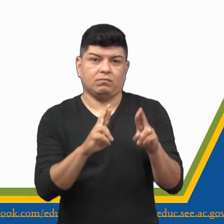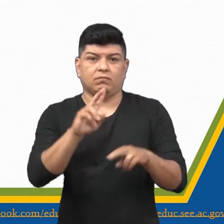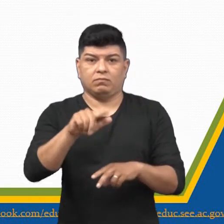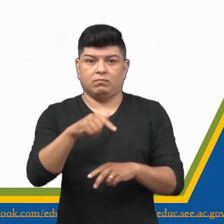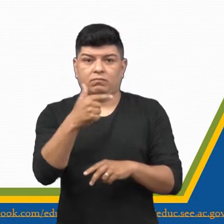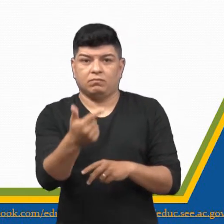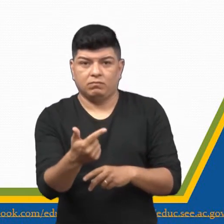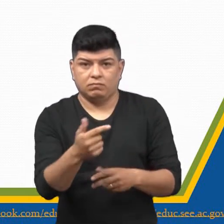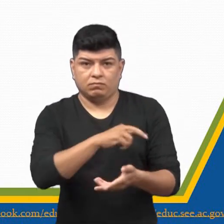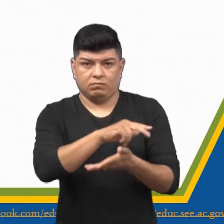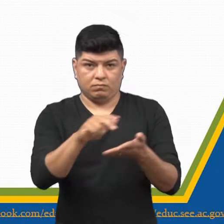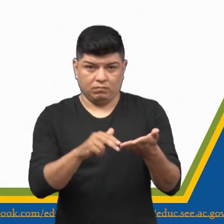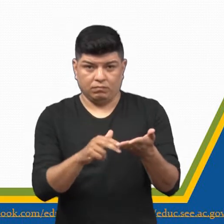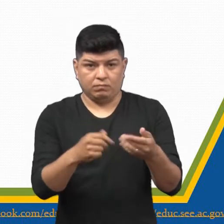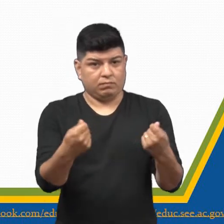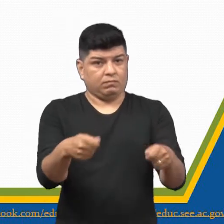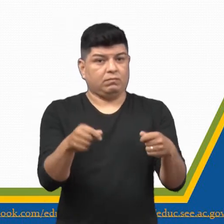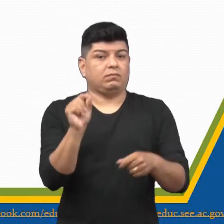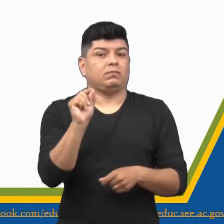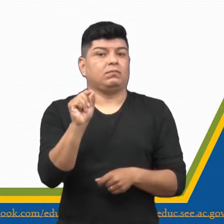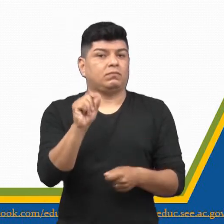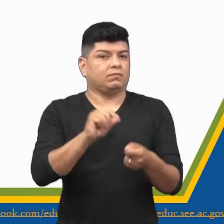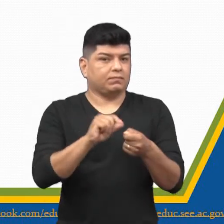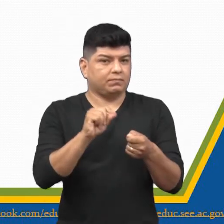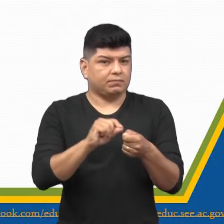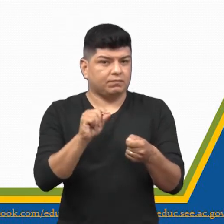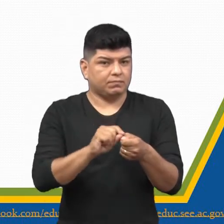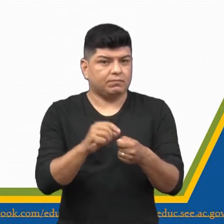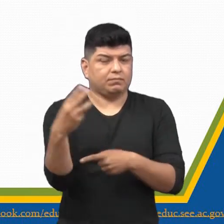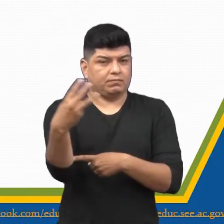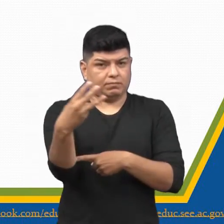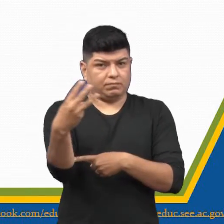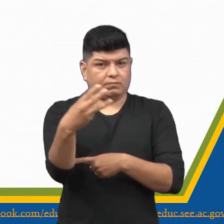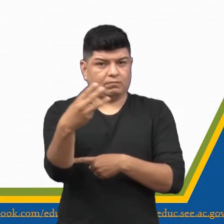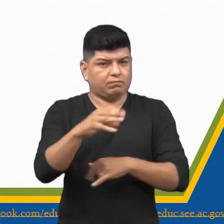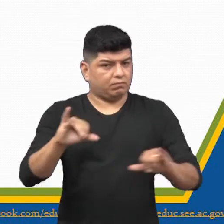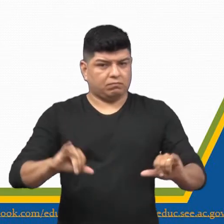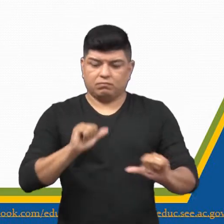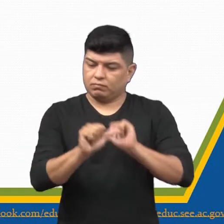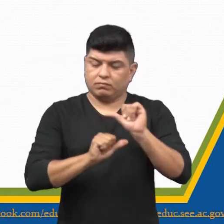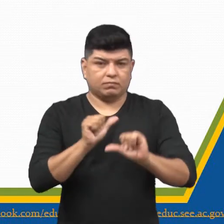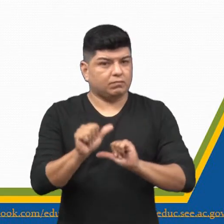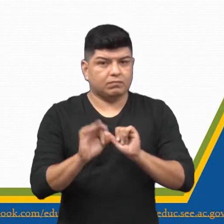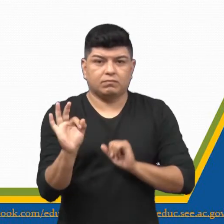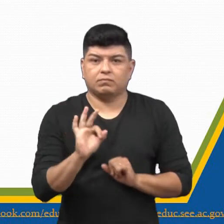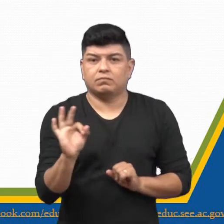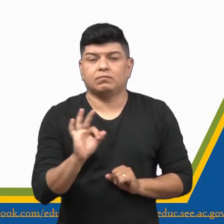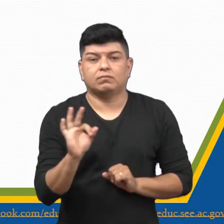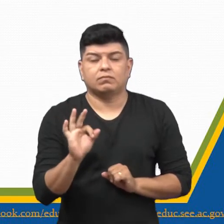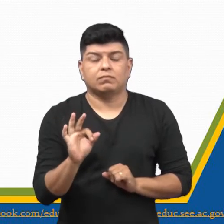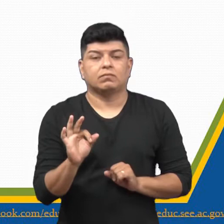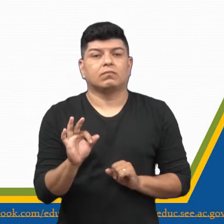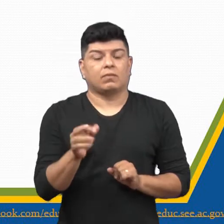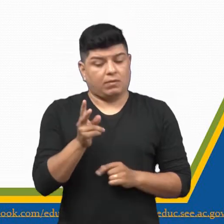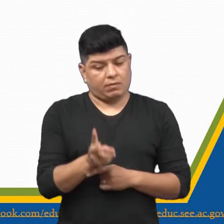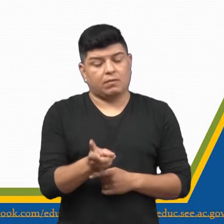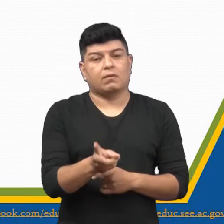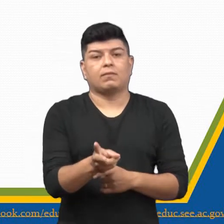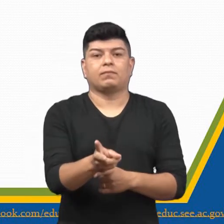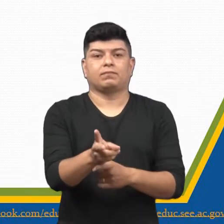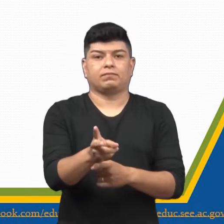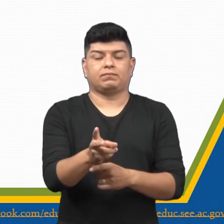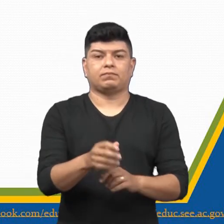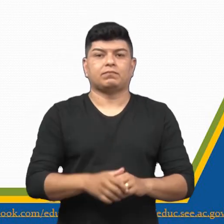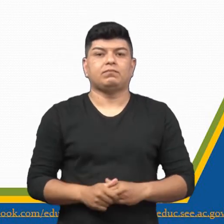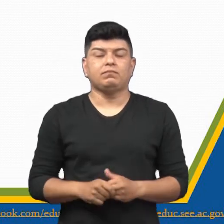e outra, era necessário fazer com que a terceira não sofresse alteração, ou seja, permanecesse